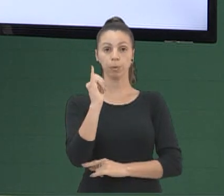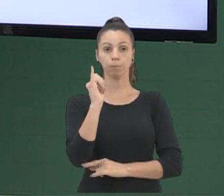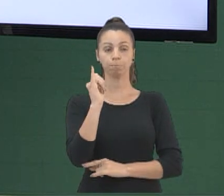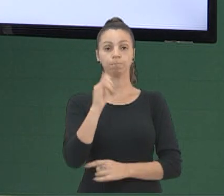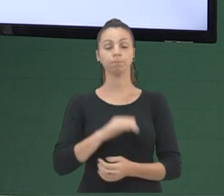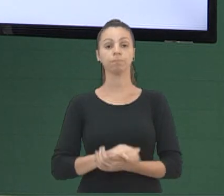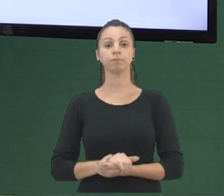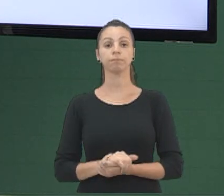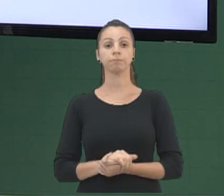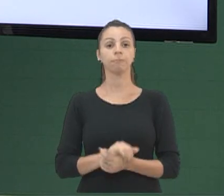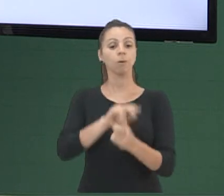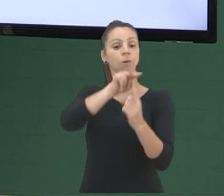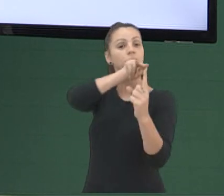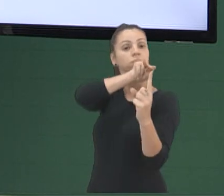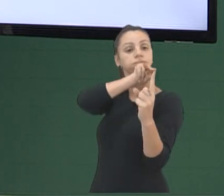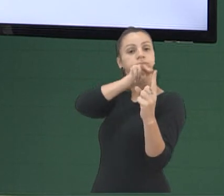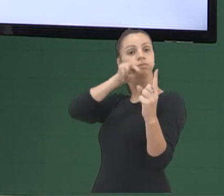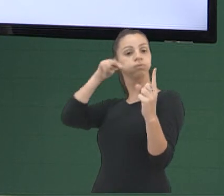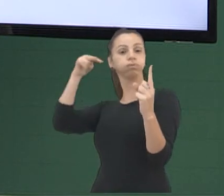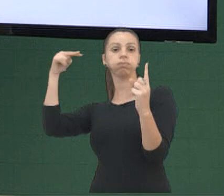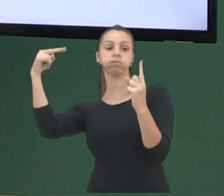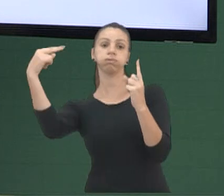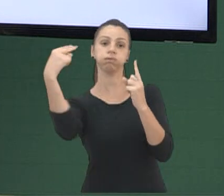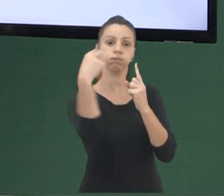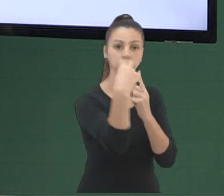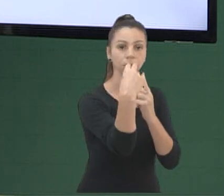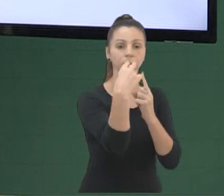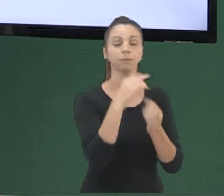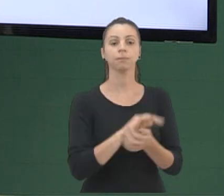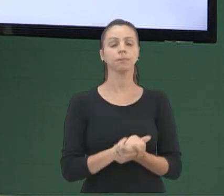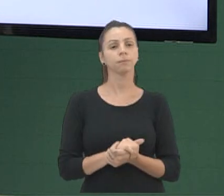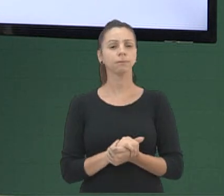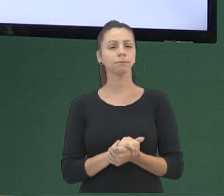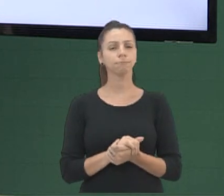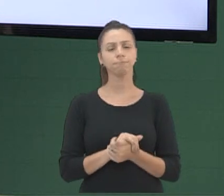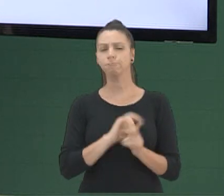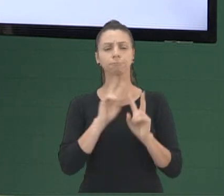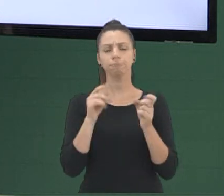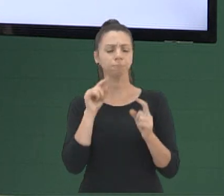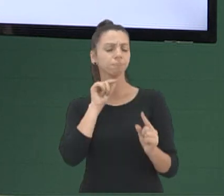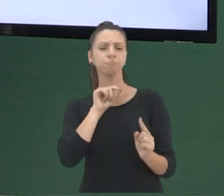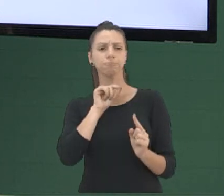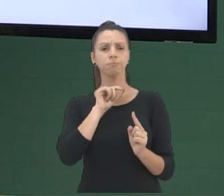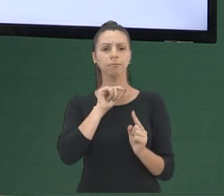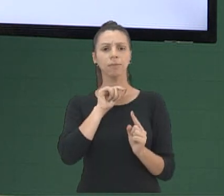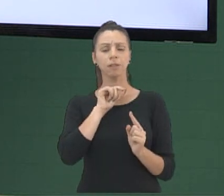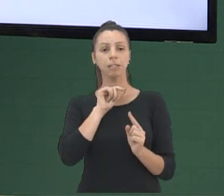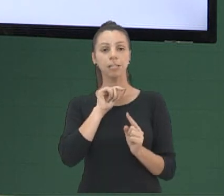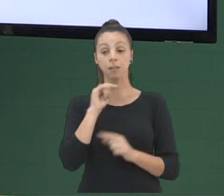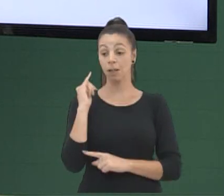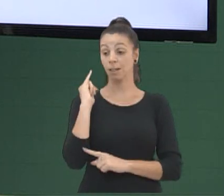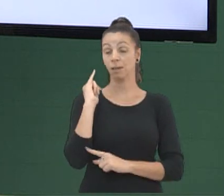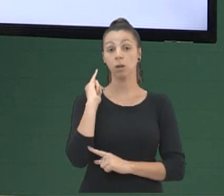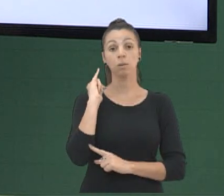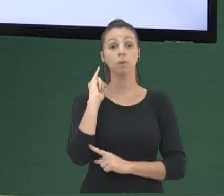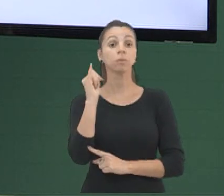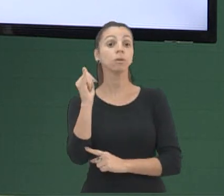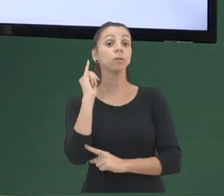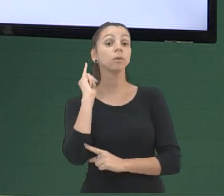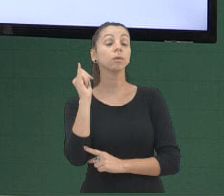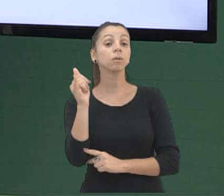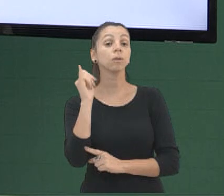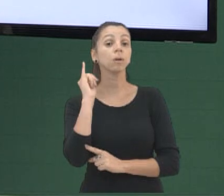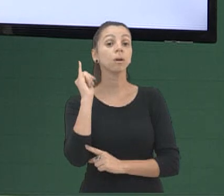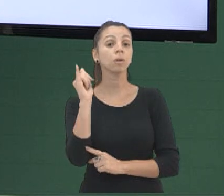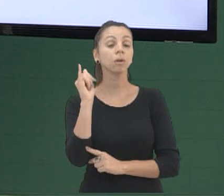sobre pontos de vista. Eu e você entendemos que quando se conta um conto,